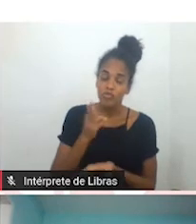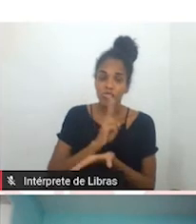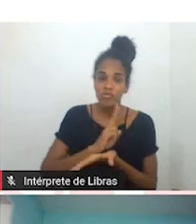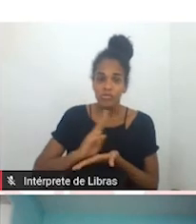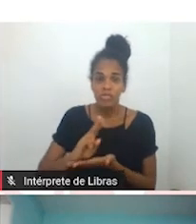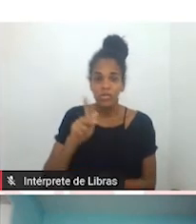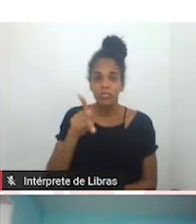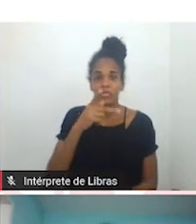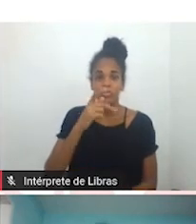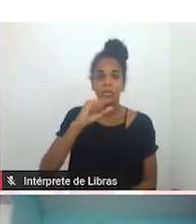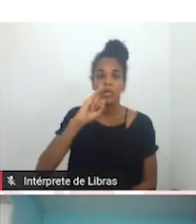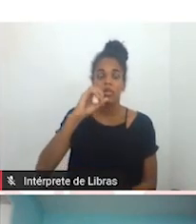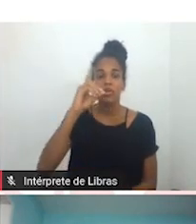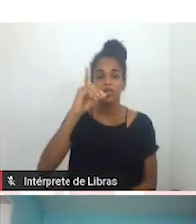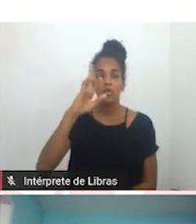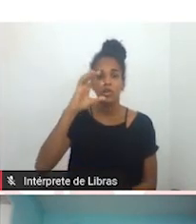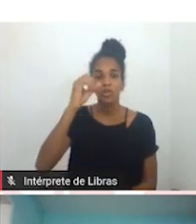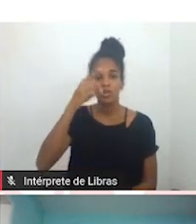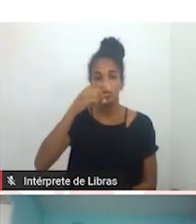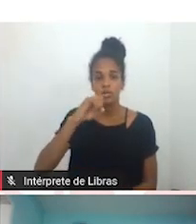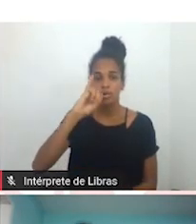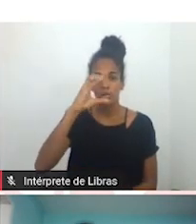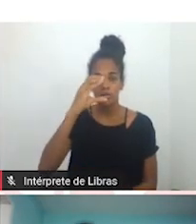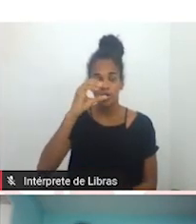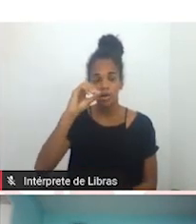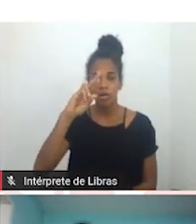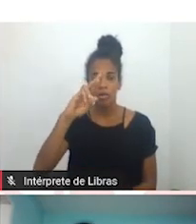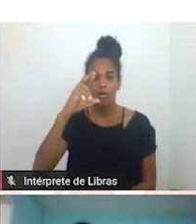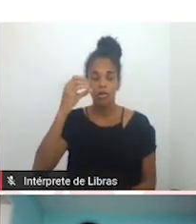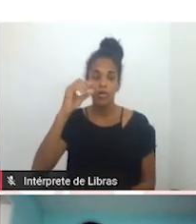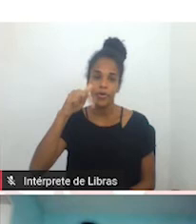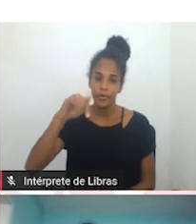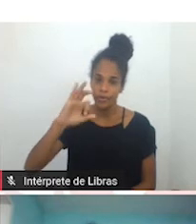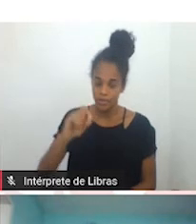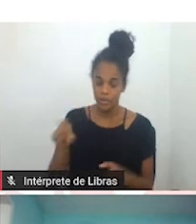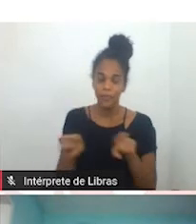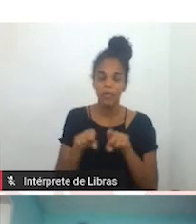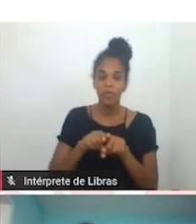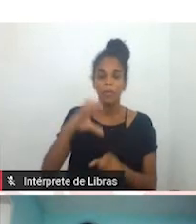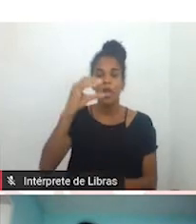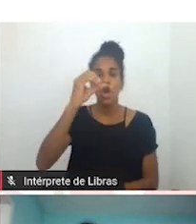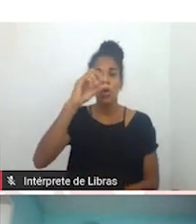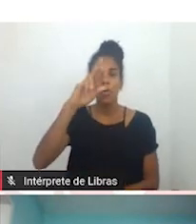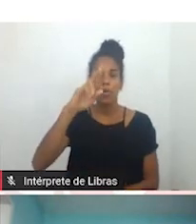hidroxicloroquina, a gente usou corticoide, a gente usou tudo que saía de artigo, tudo